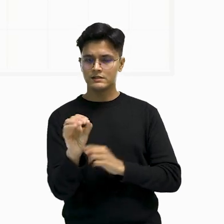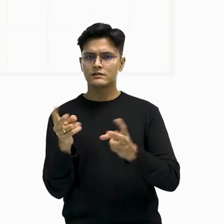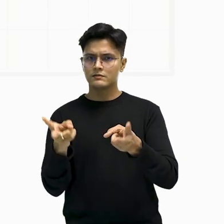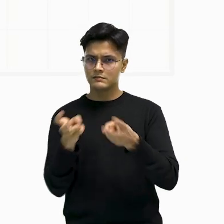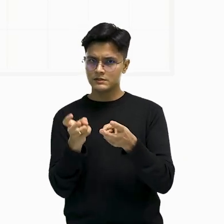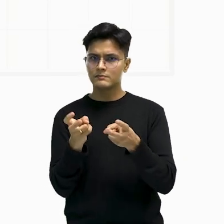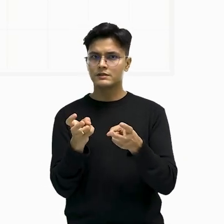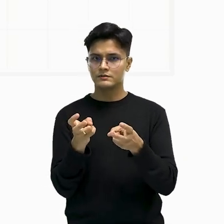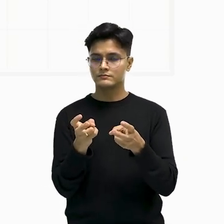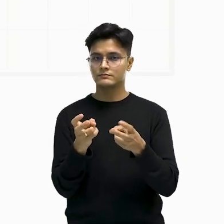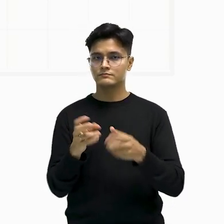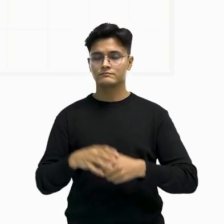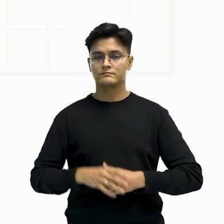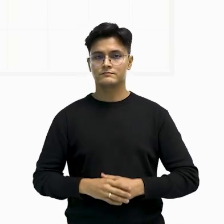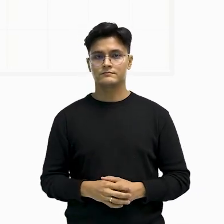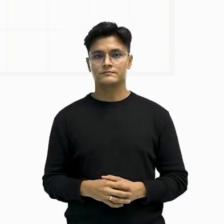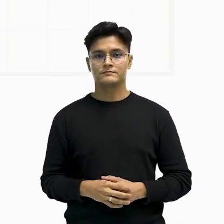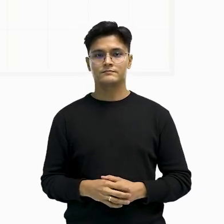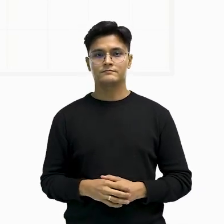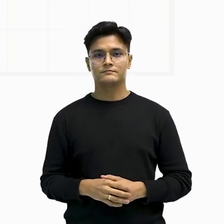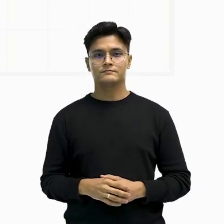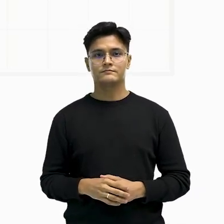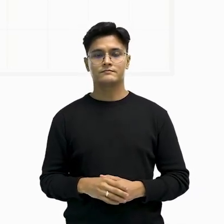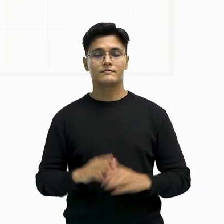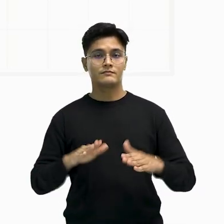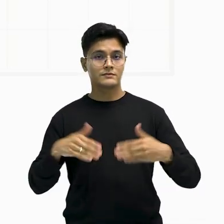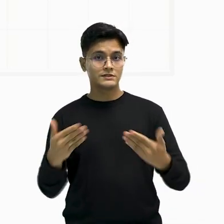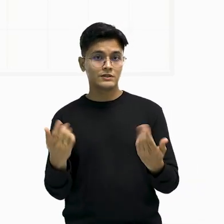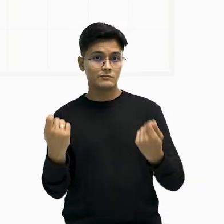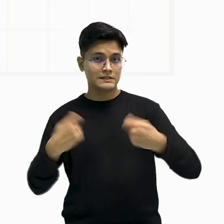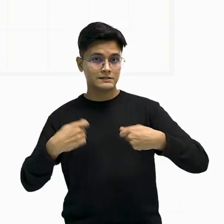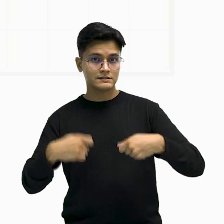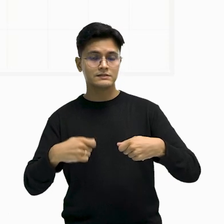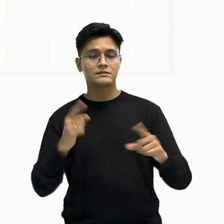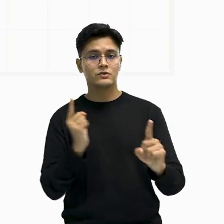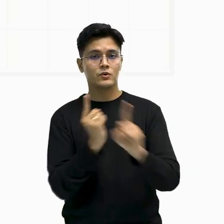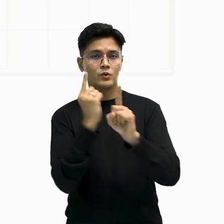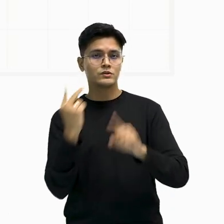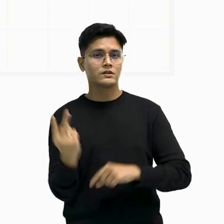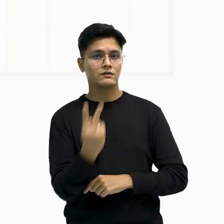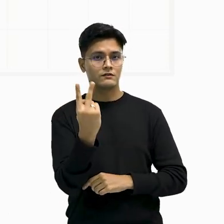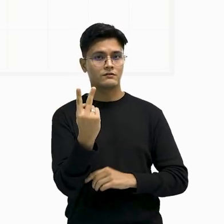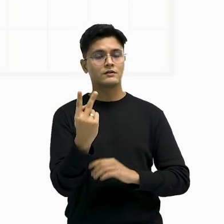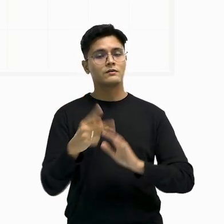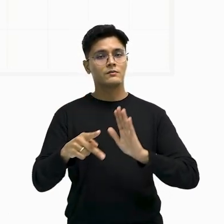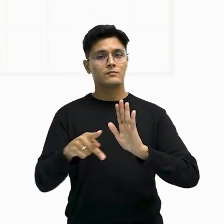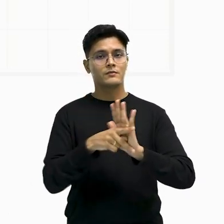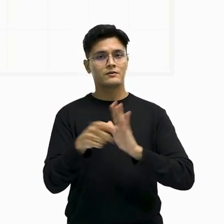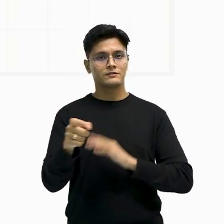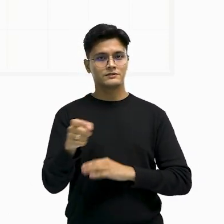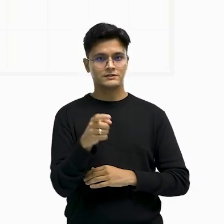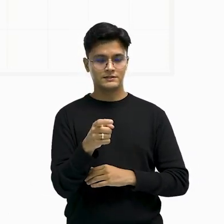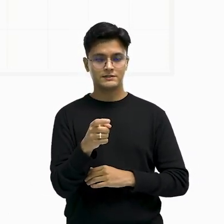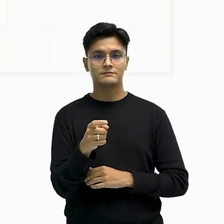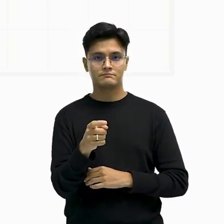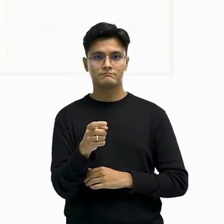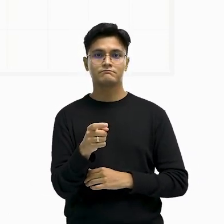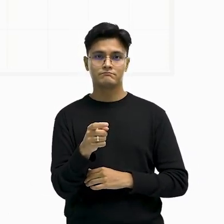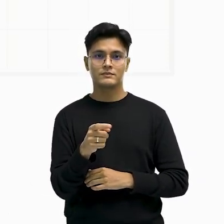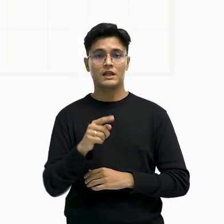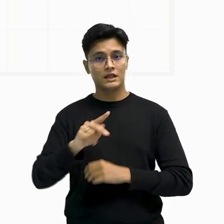Esse é o raciocínio, ok? Então, nós precisamos encontrar o valor de x para a